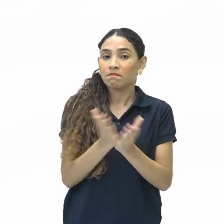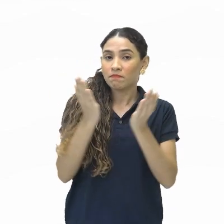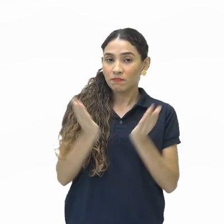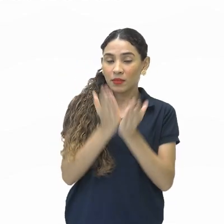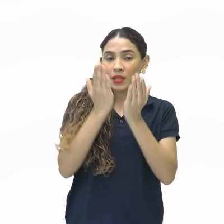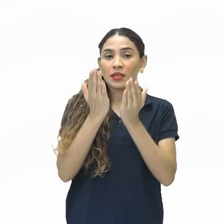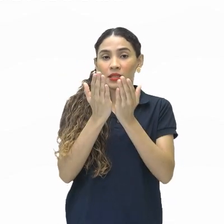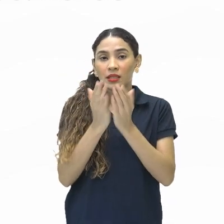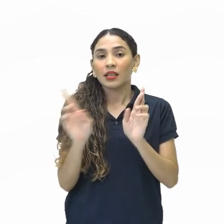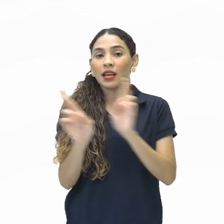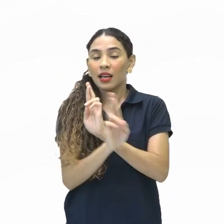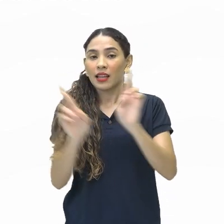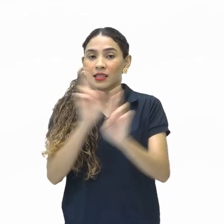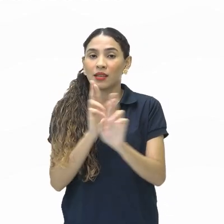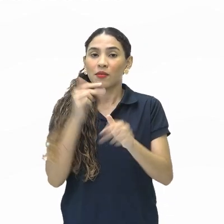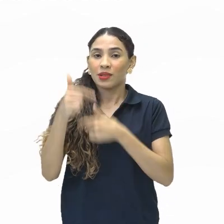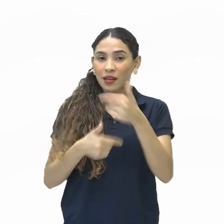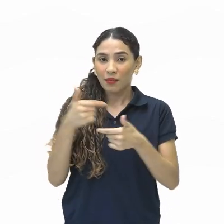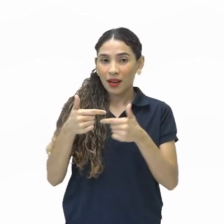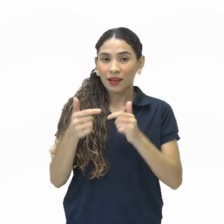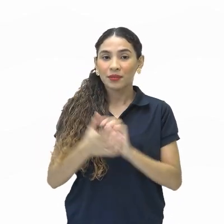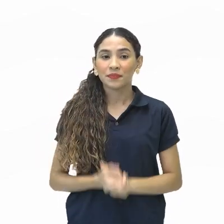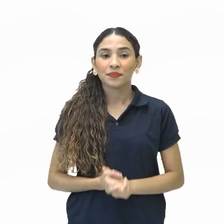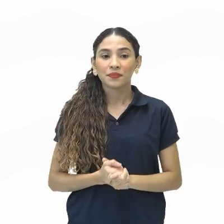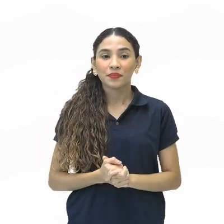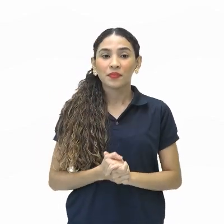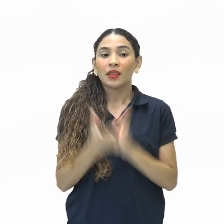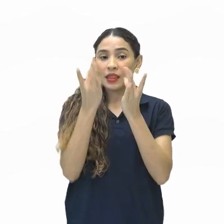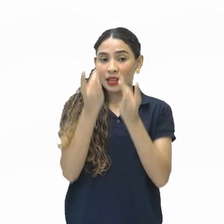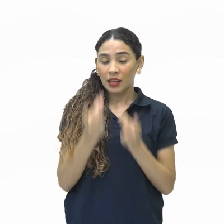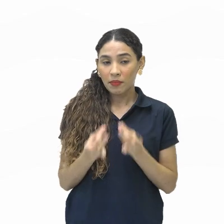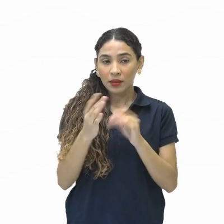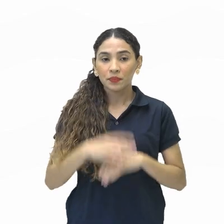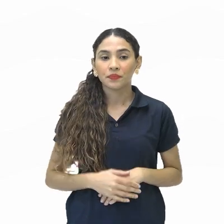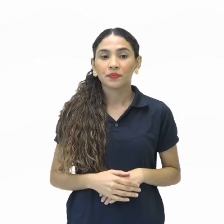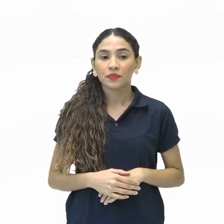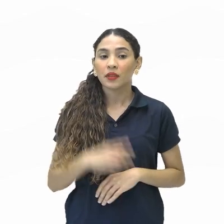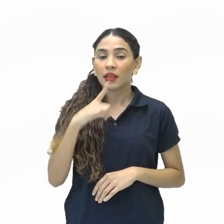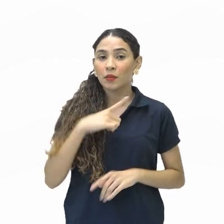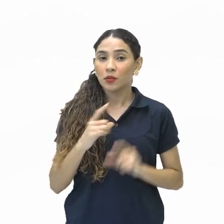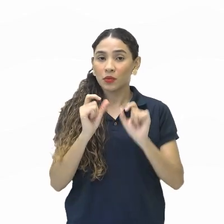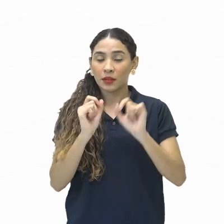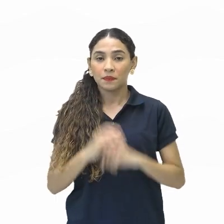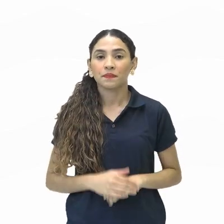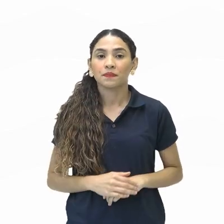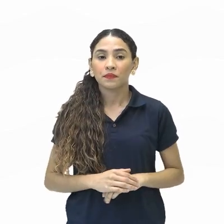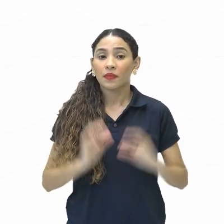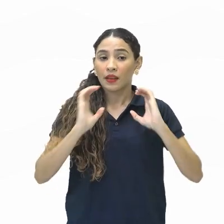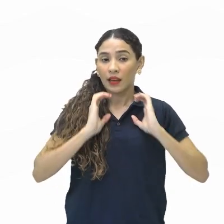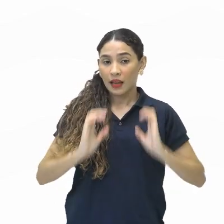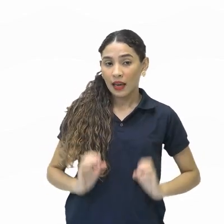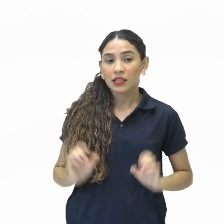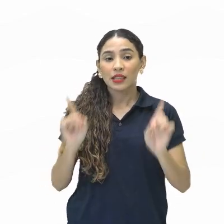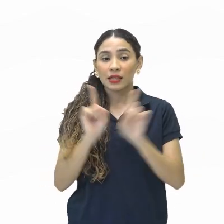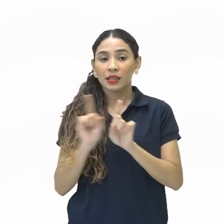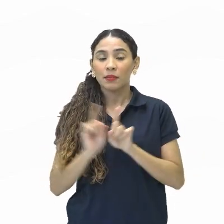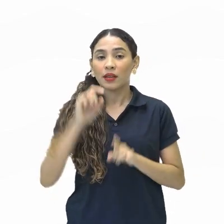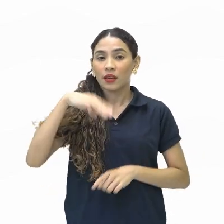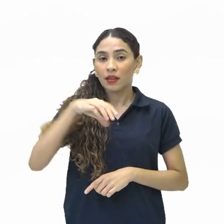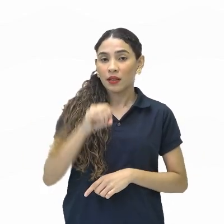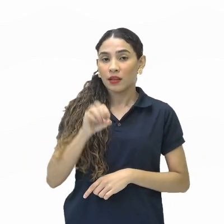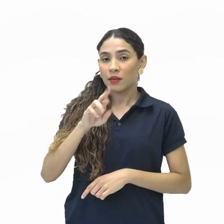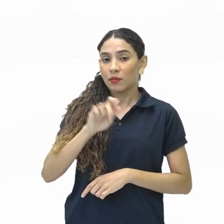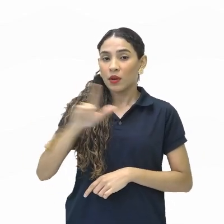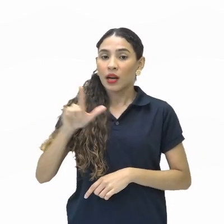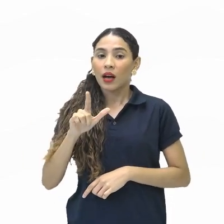precarização das relações de trabalho. No detalhamento, nós vamos trabalhar ética e moral